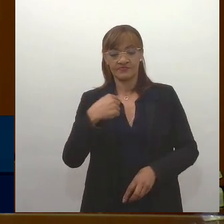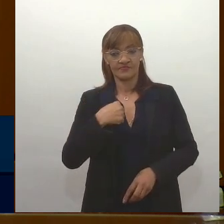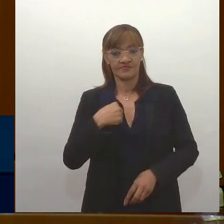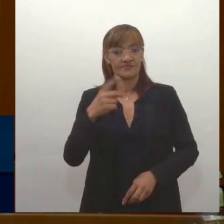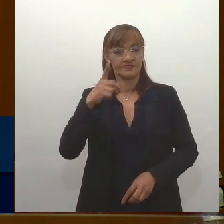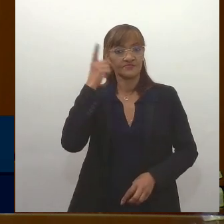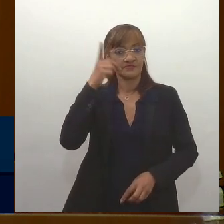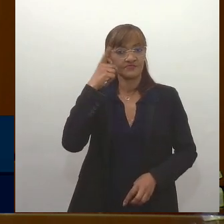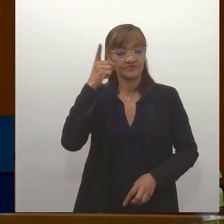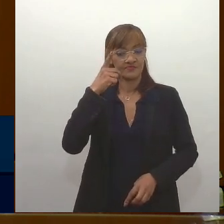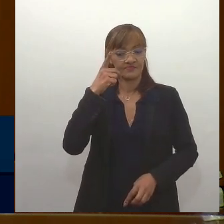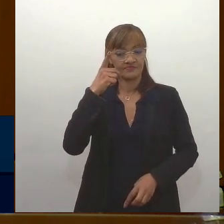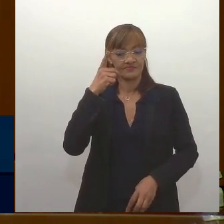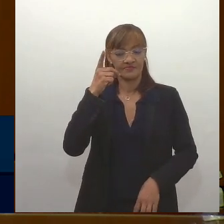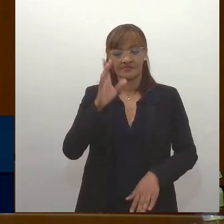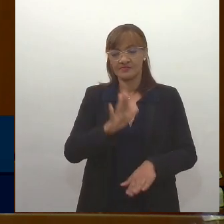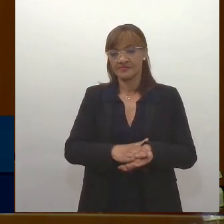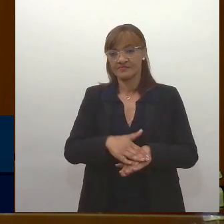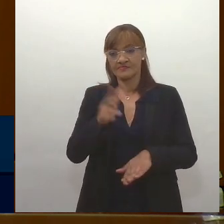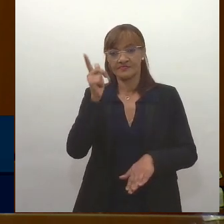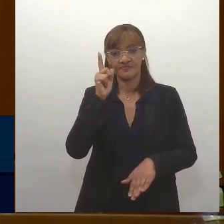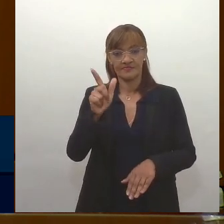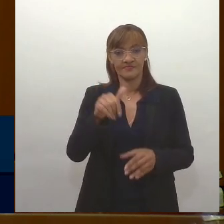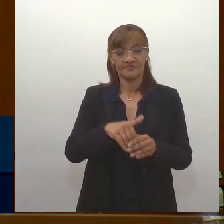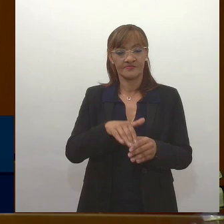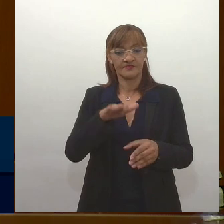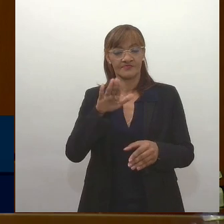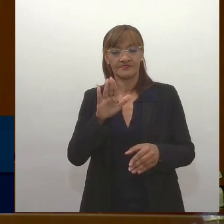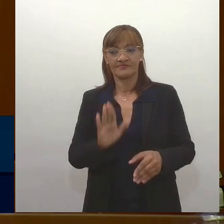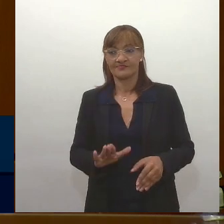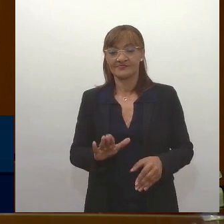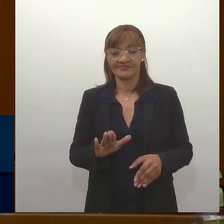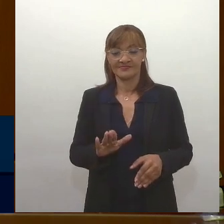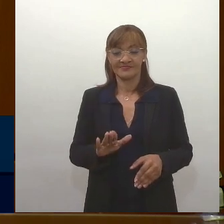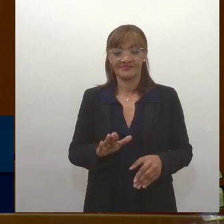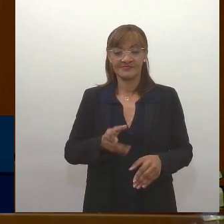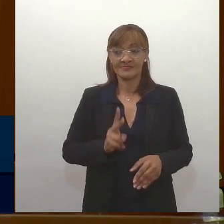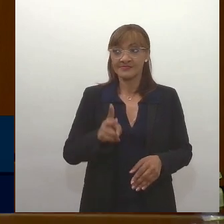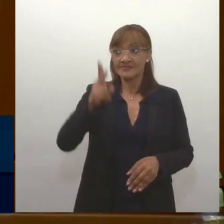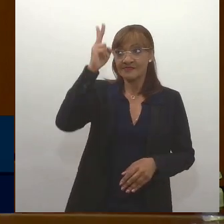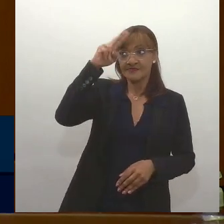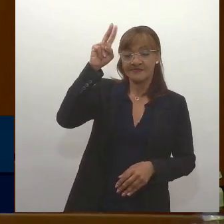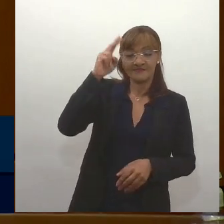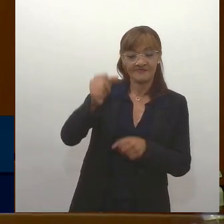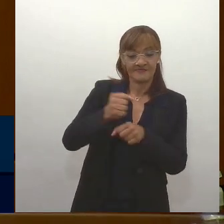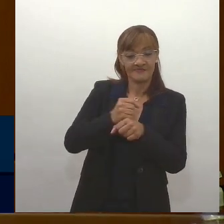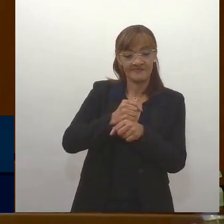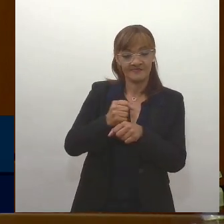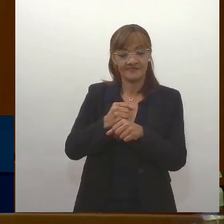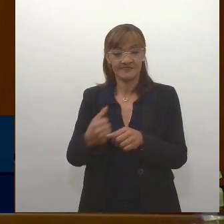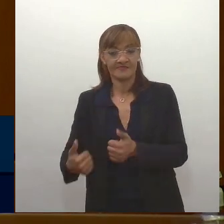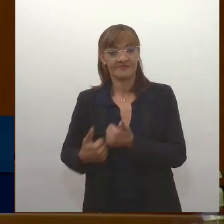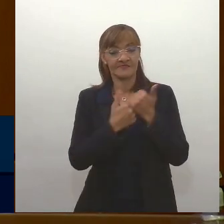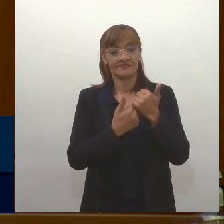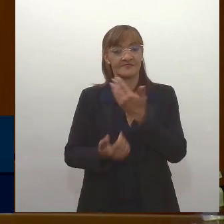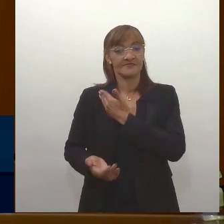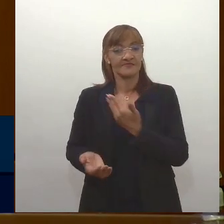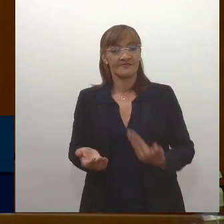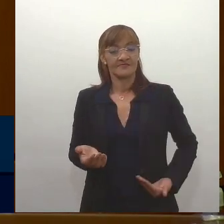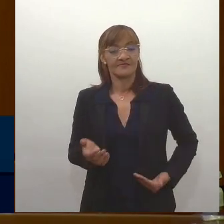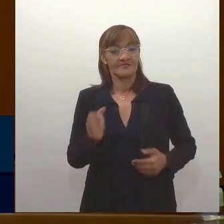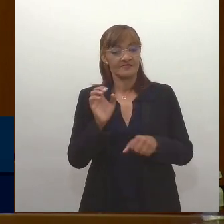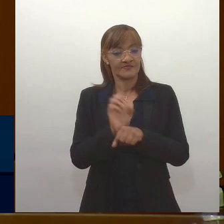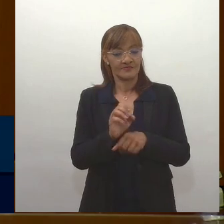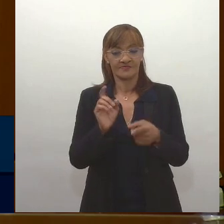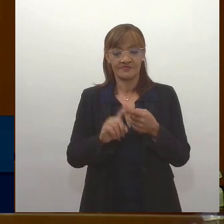história sem esquecer de tudo que foi feito nos últimos anos com o apoio do governo do estado diante de pedidos realizados